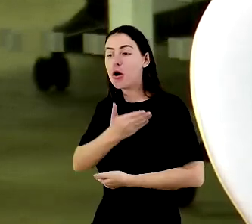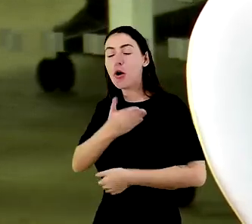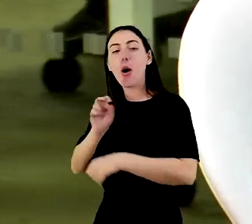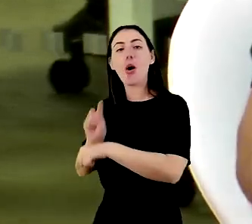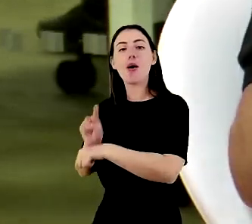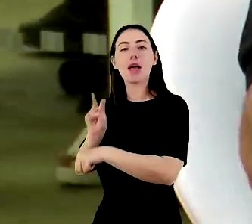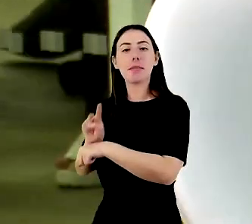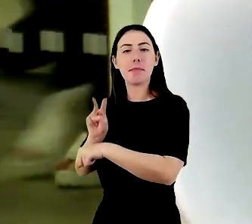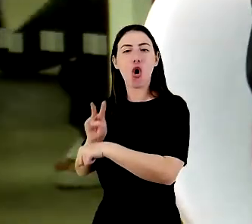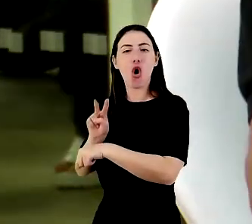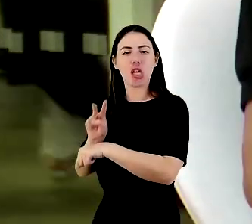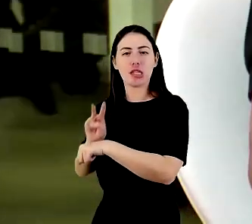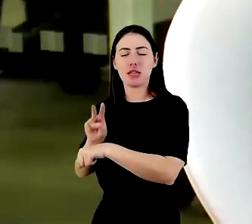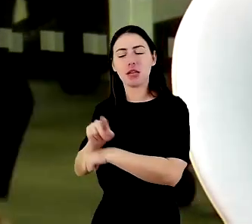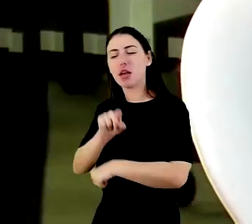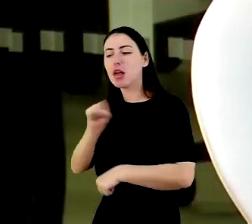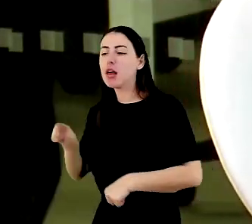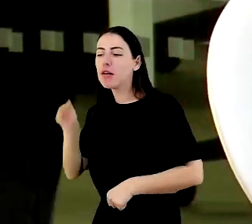mais. Dá o exemplo